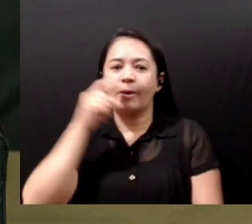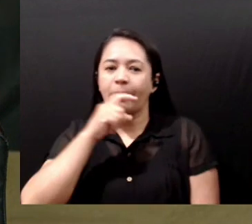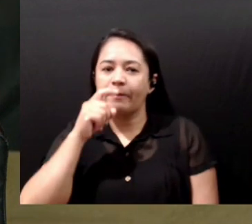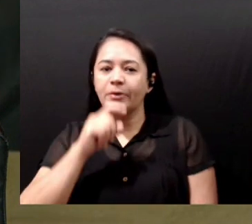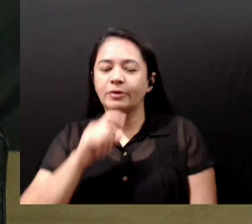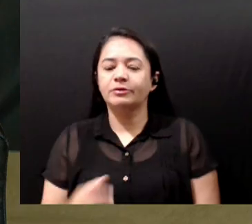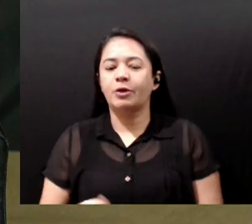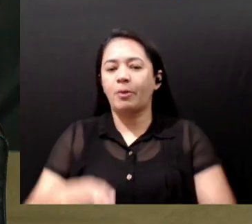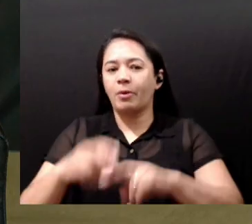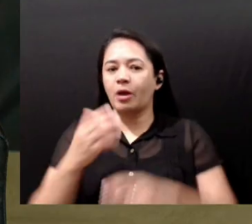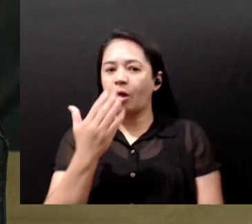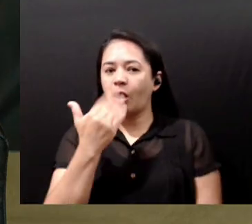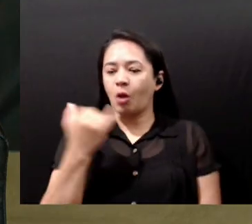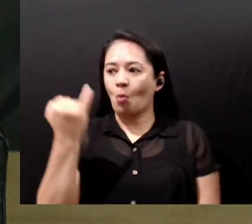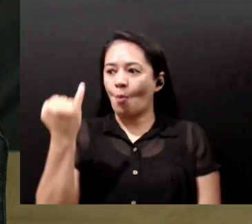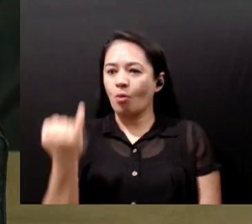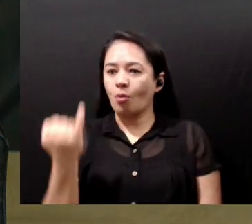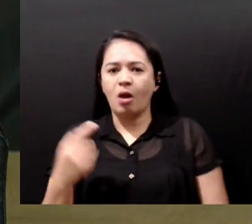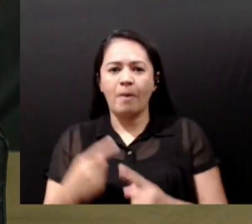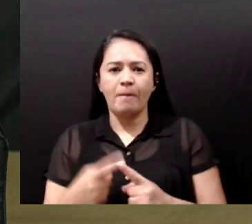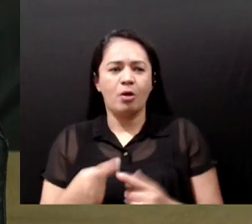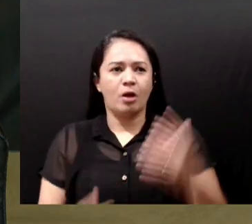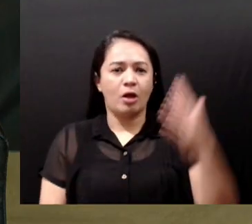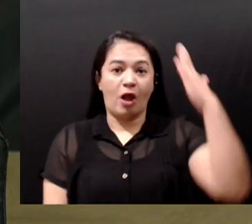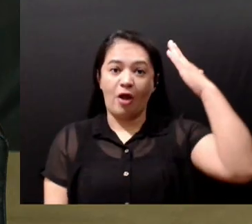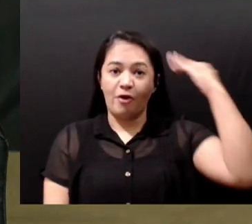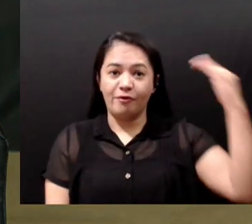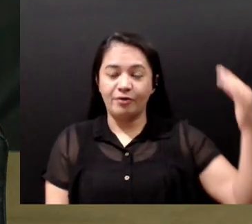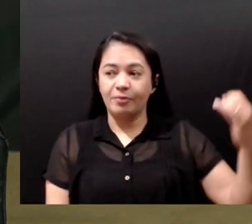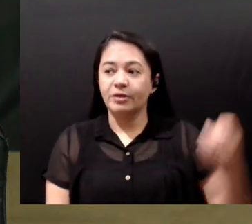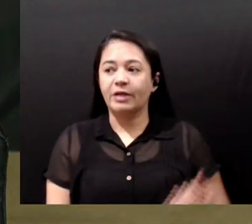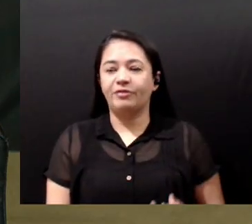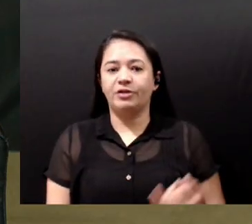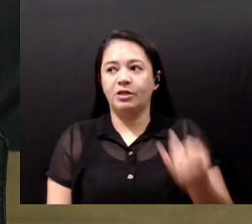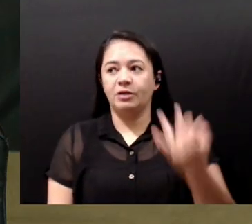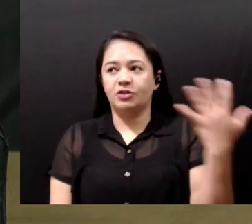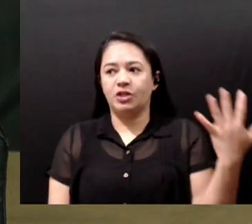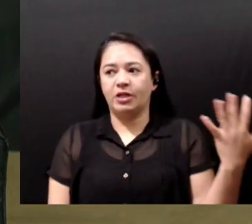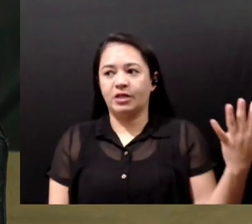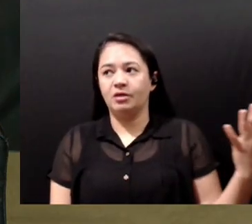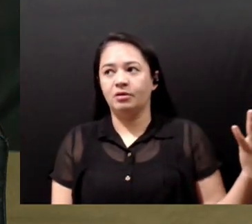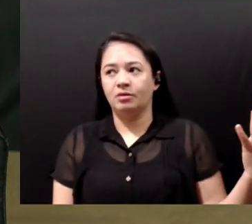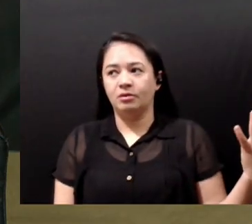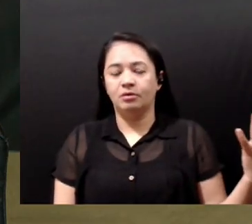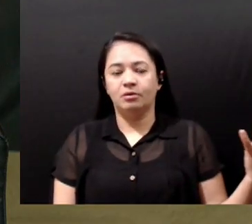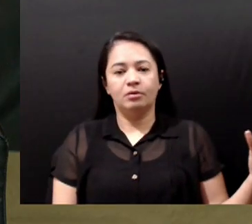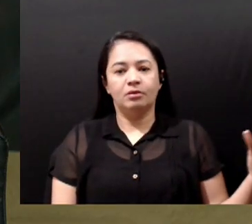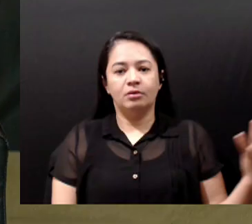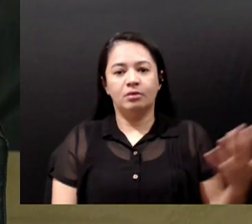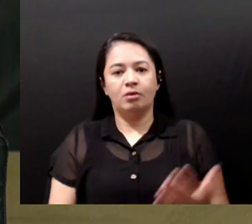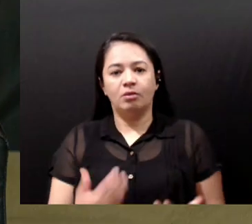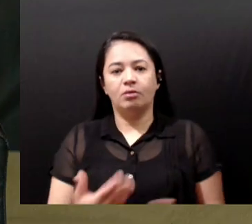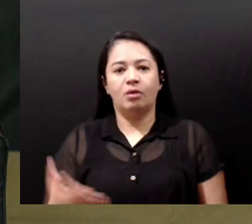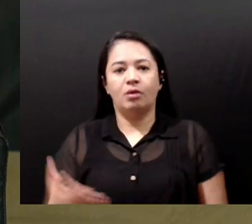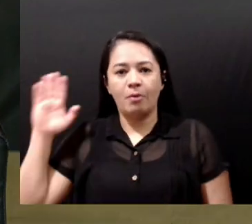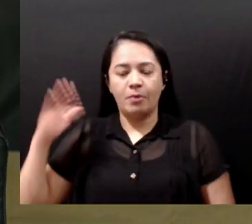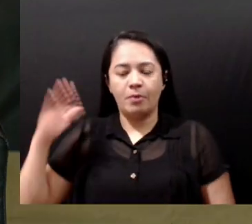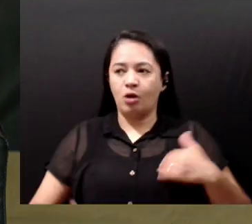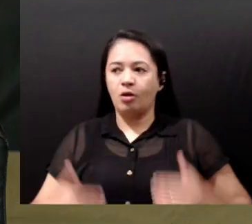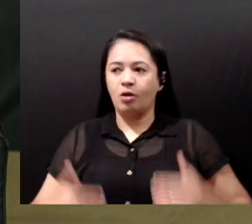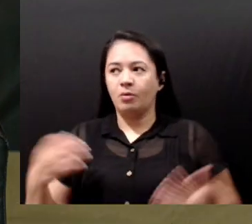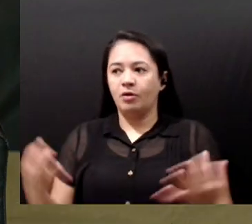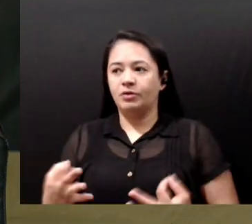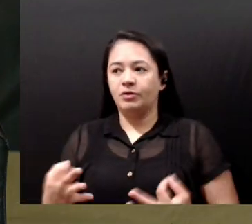por que elas são tão populares e quais os perigos que se escondem por trás da promessa do corpo perfeito. Fique com a gente, mande